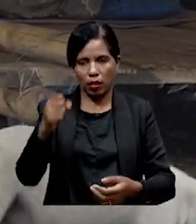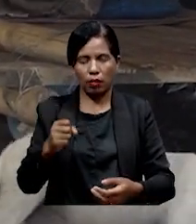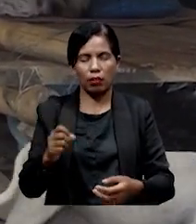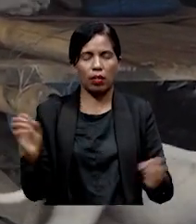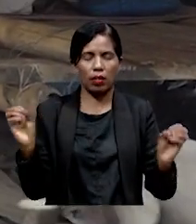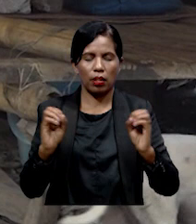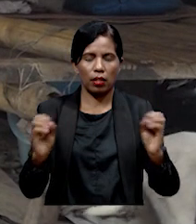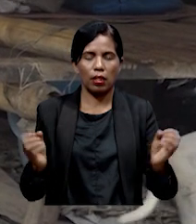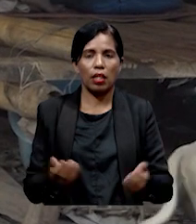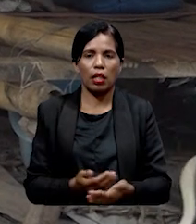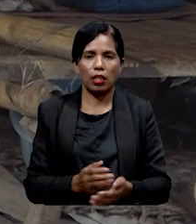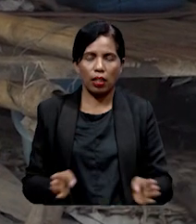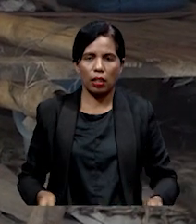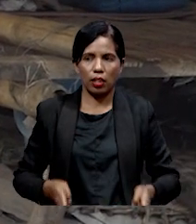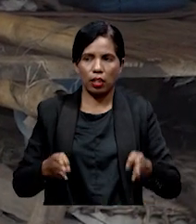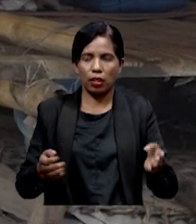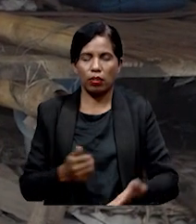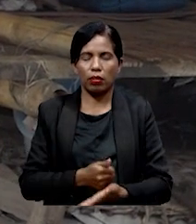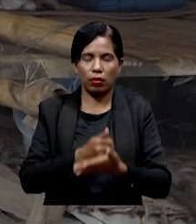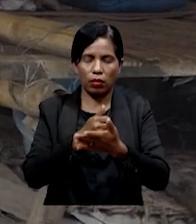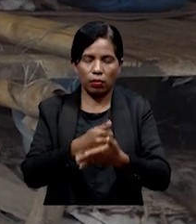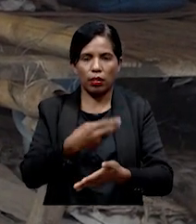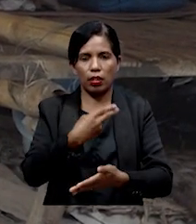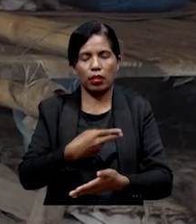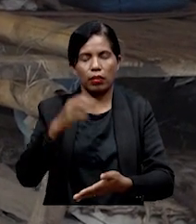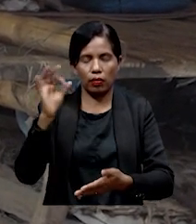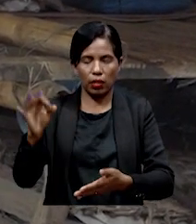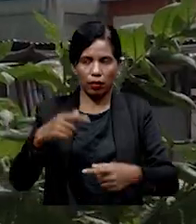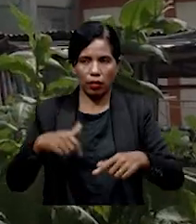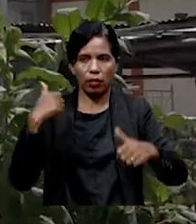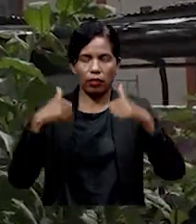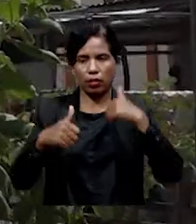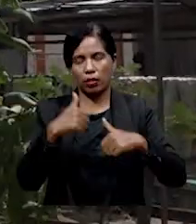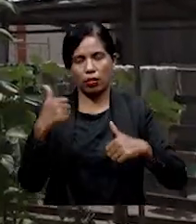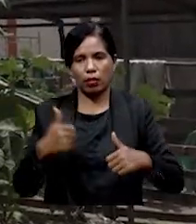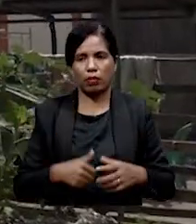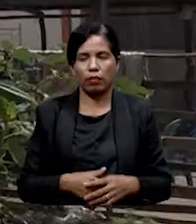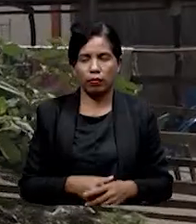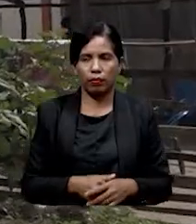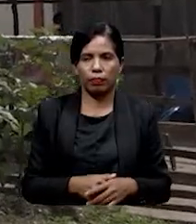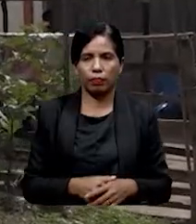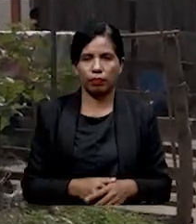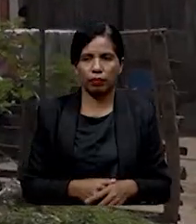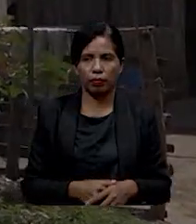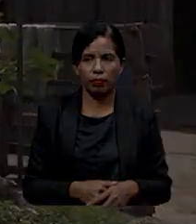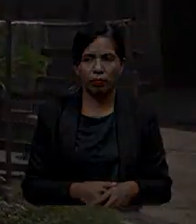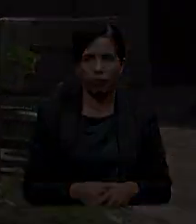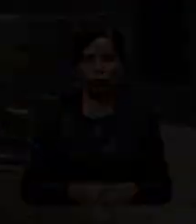cadeira roda, a tu facilita nia baris fatin, no halatividade selutan. Efizênia Babo, Lamberto da Silva, Ziemen.